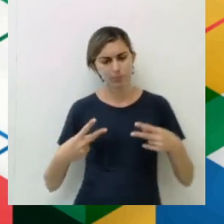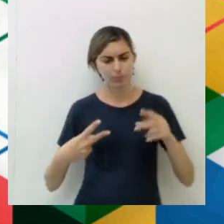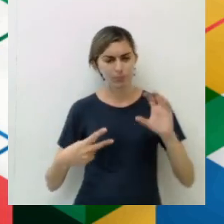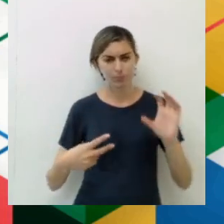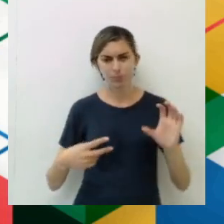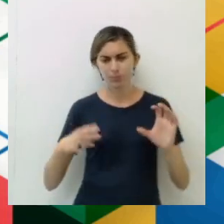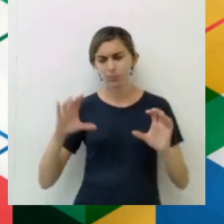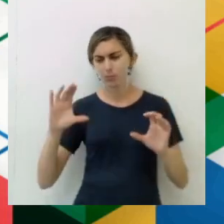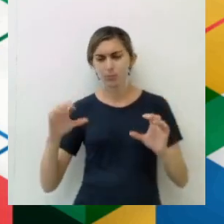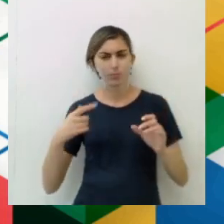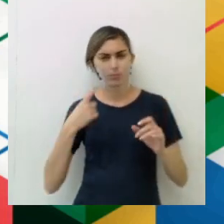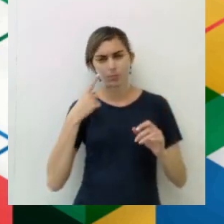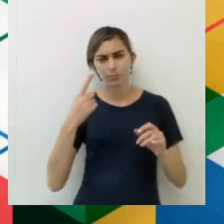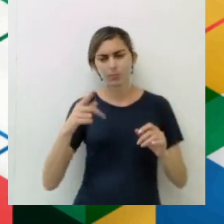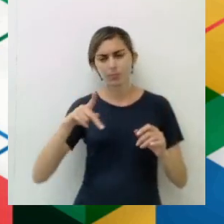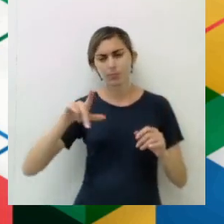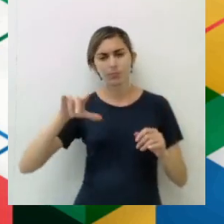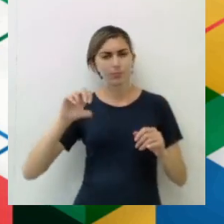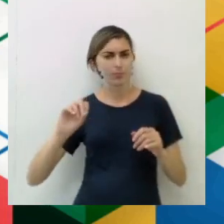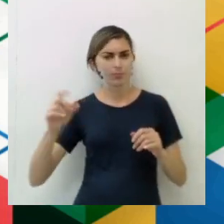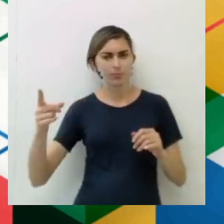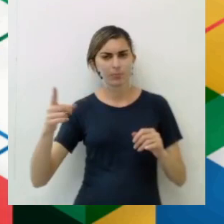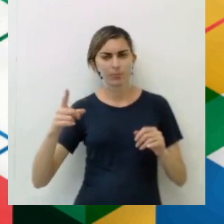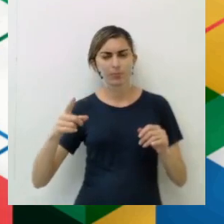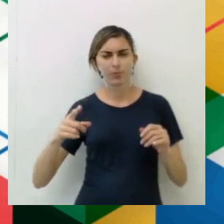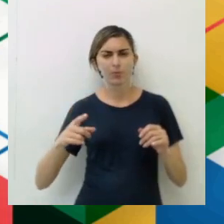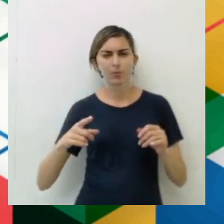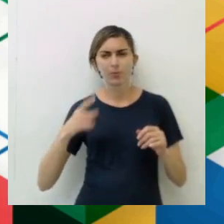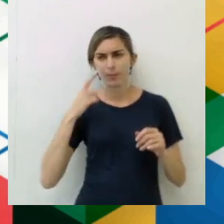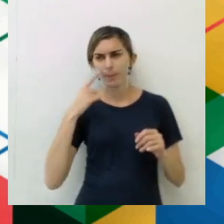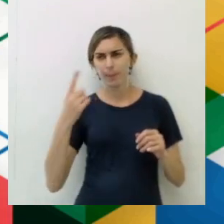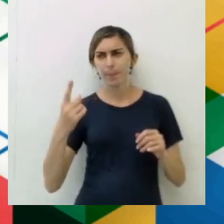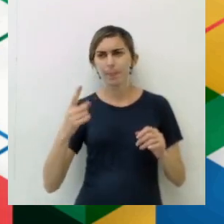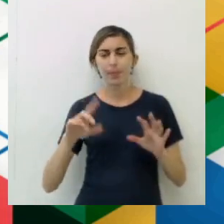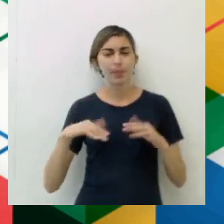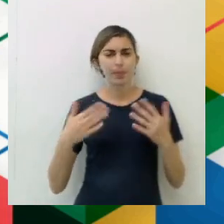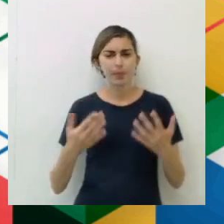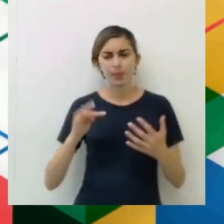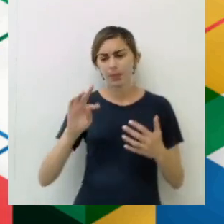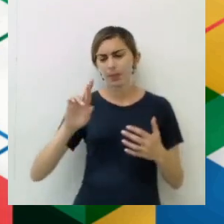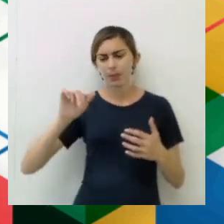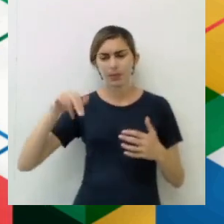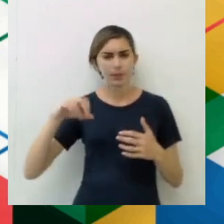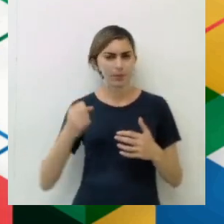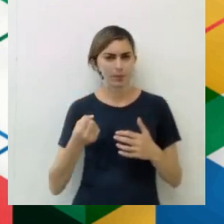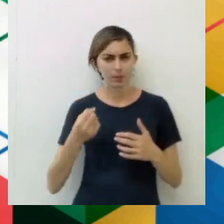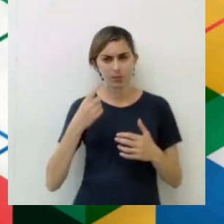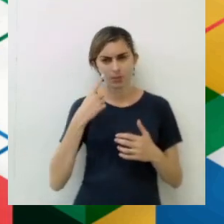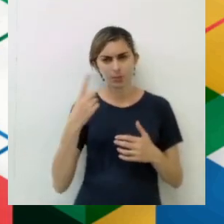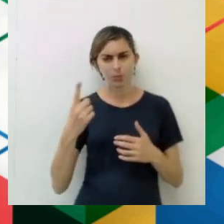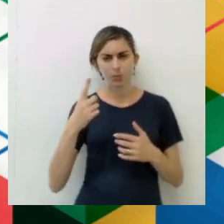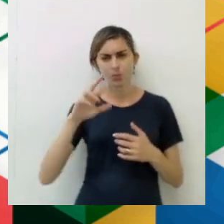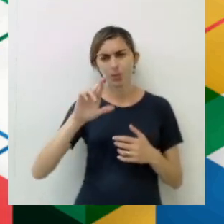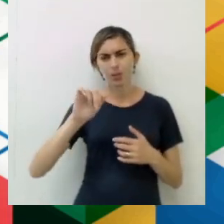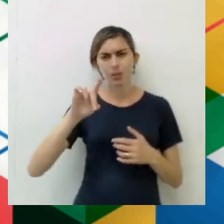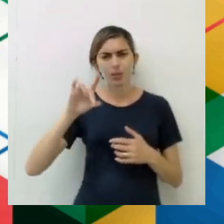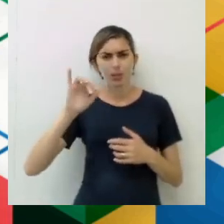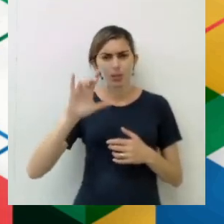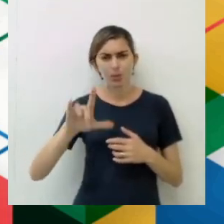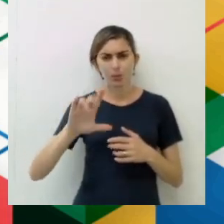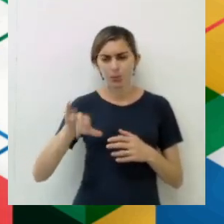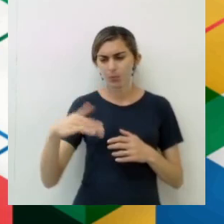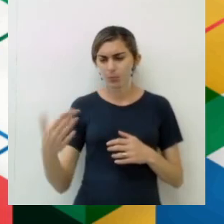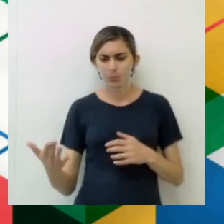do carbono e aqui o plano cortando, ó. Então, o trans seria assim, ó. Um radical tá